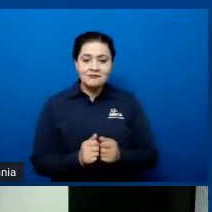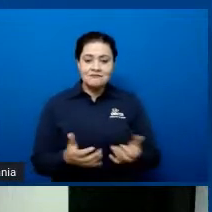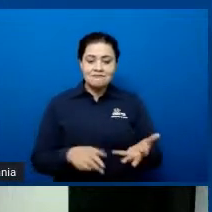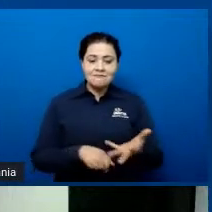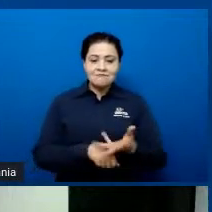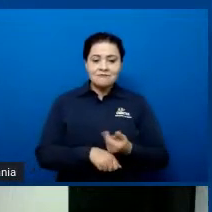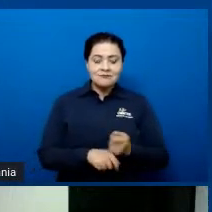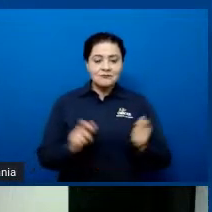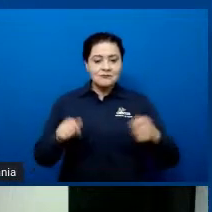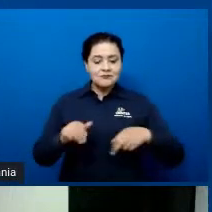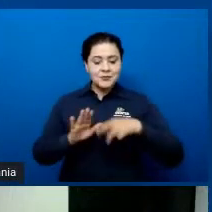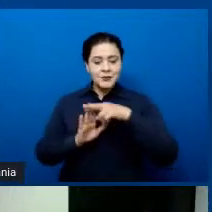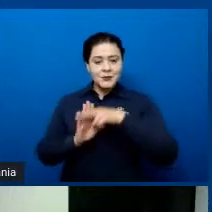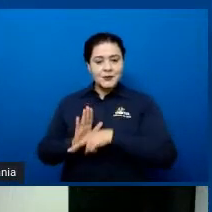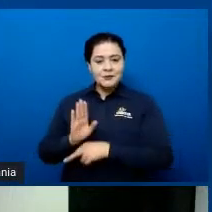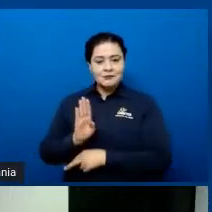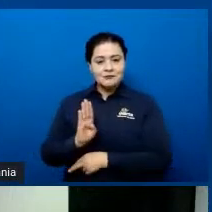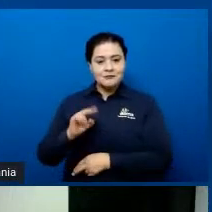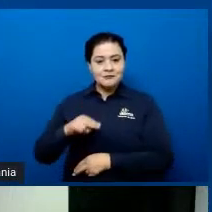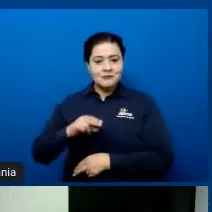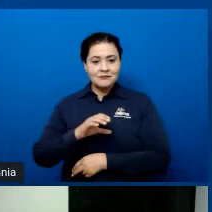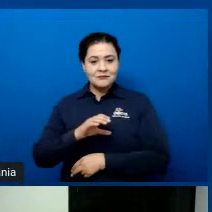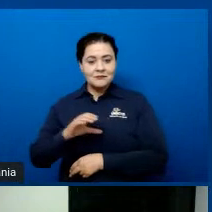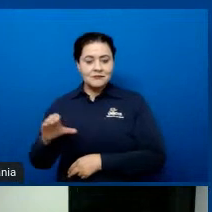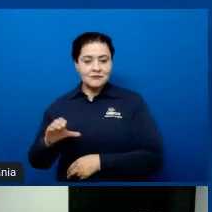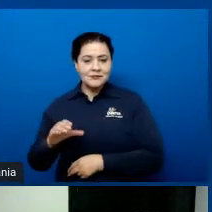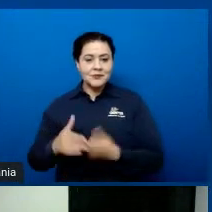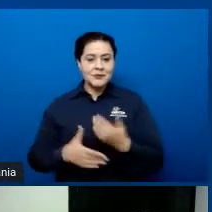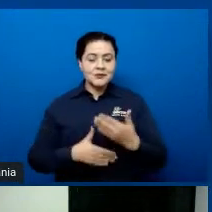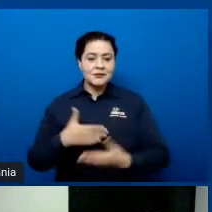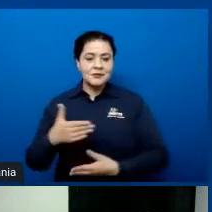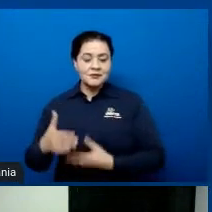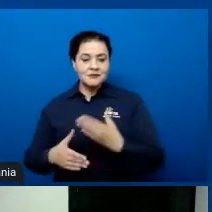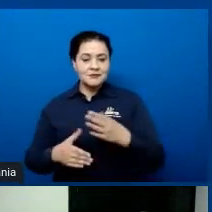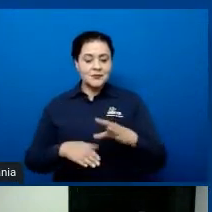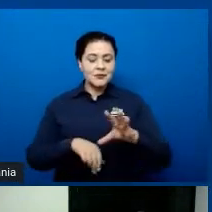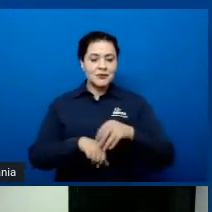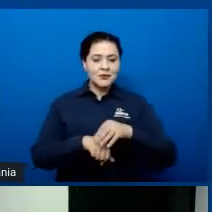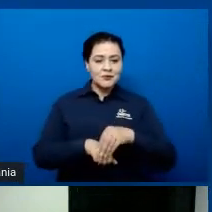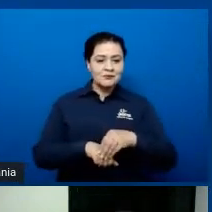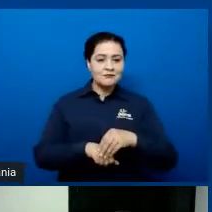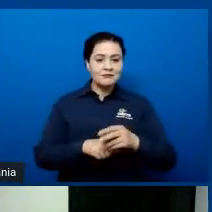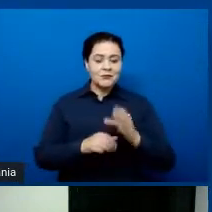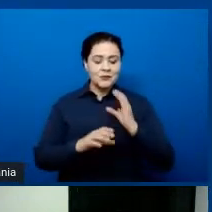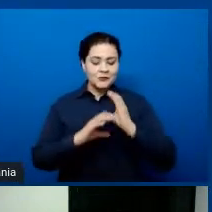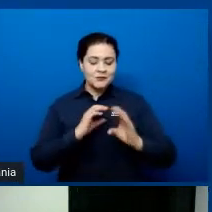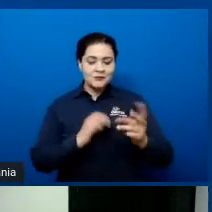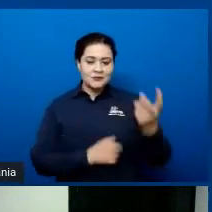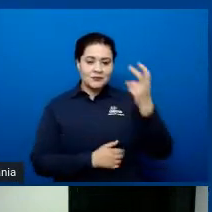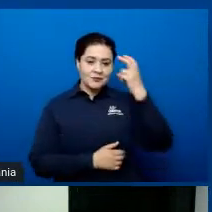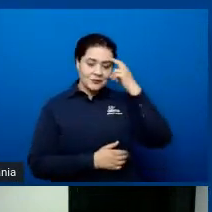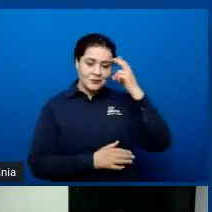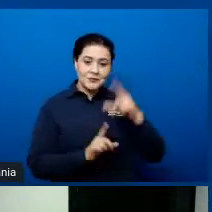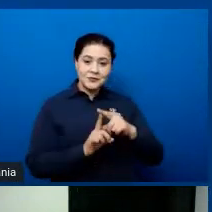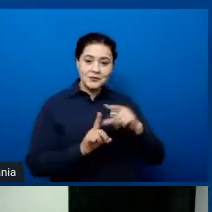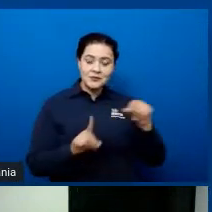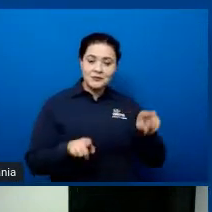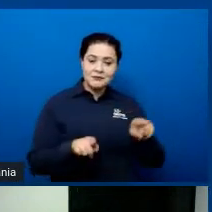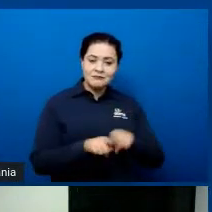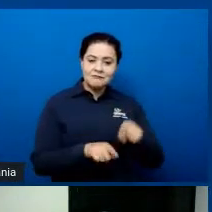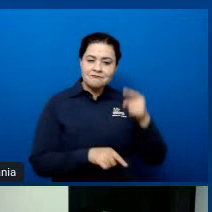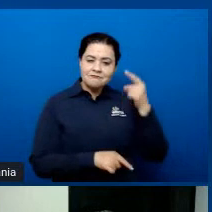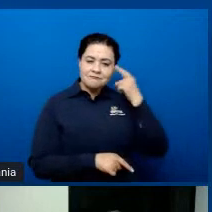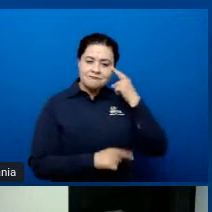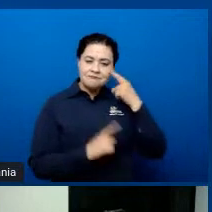competências do BNCC, que é que desenvolvam o conhecimento, comunicação da cultura digital e pensamento científico, crítico